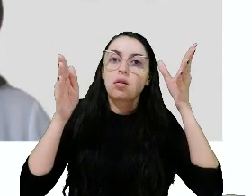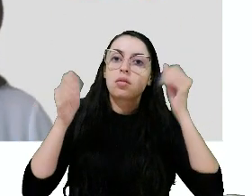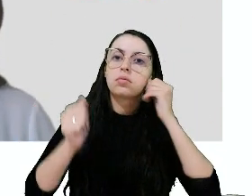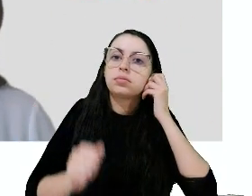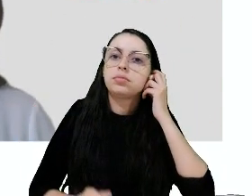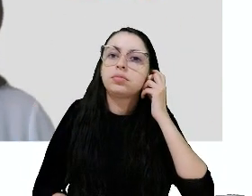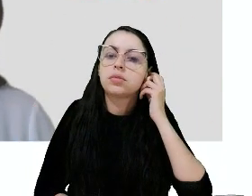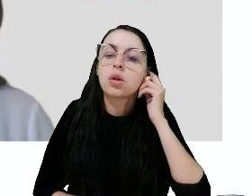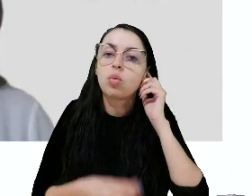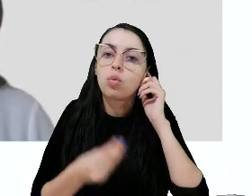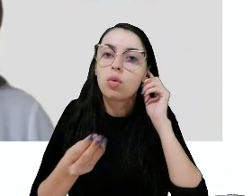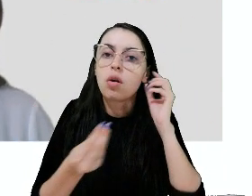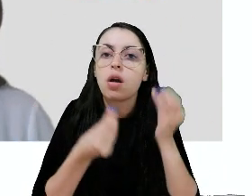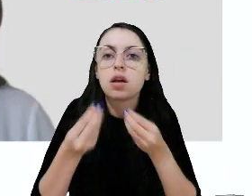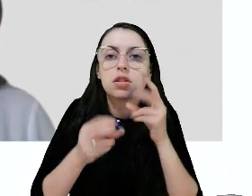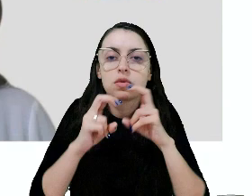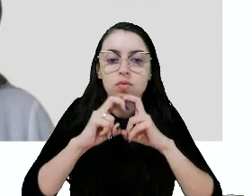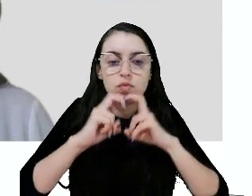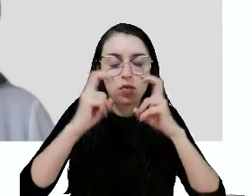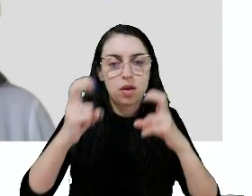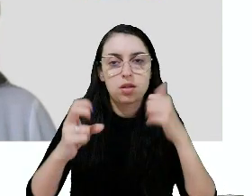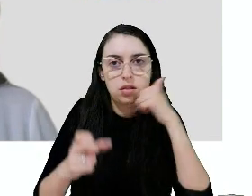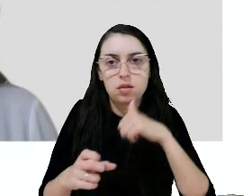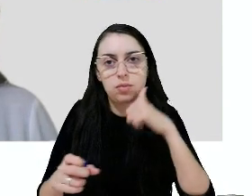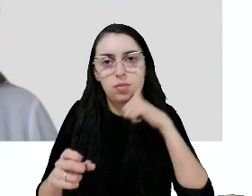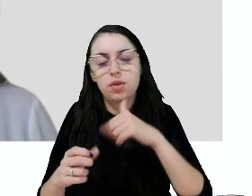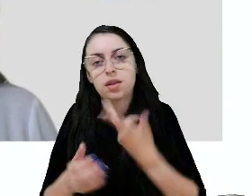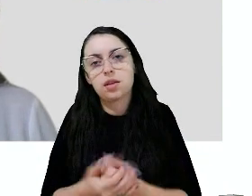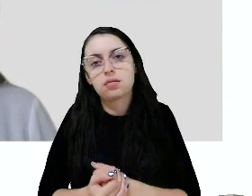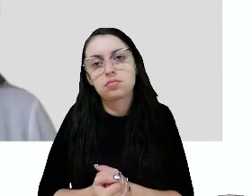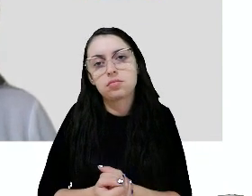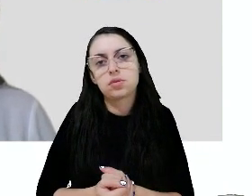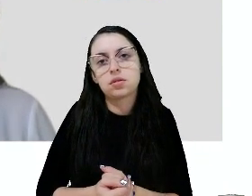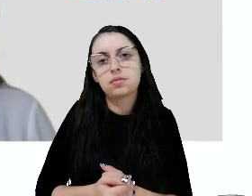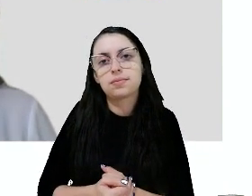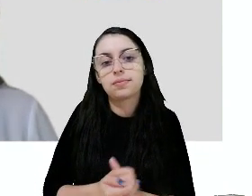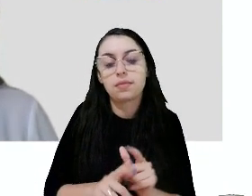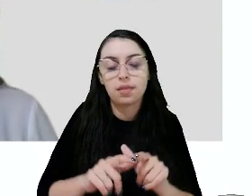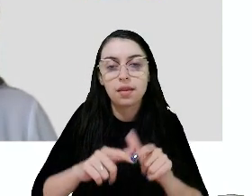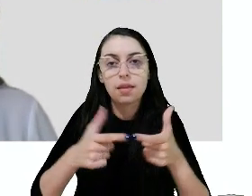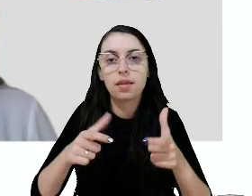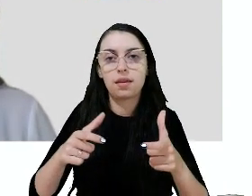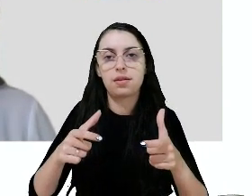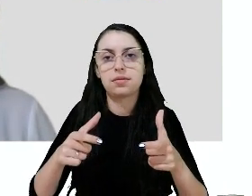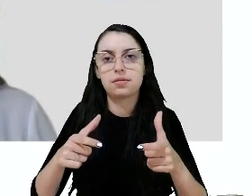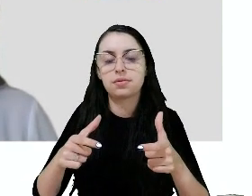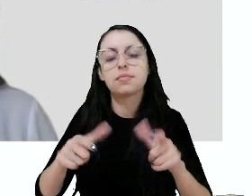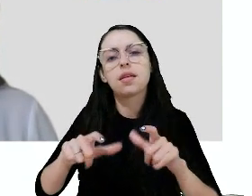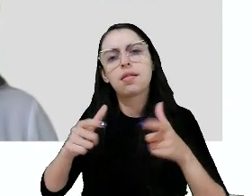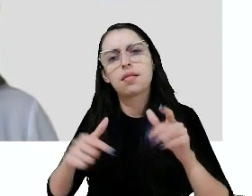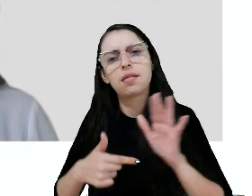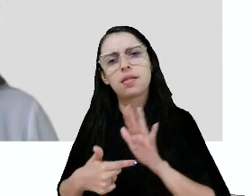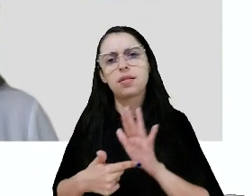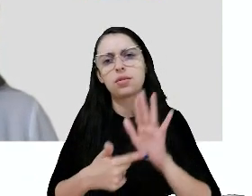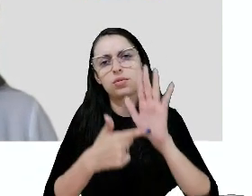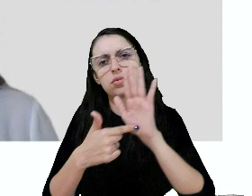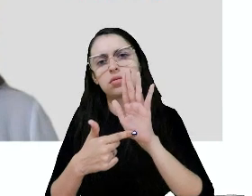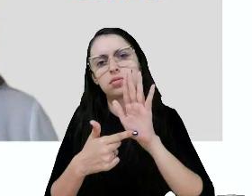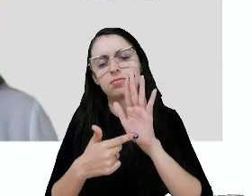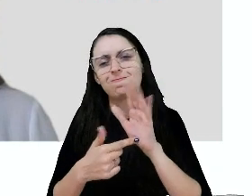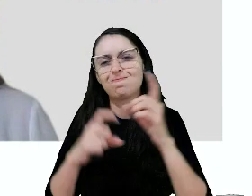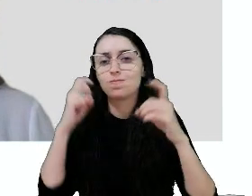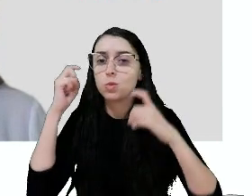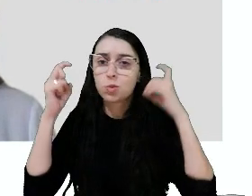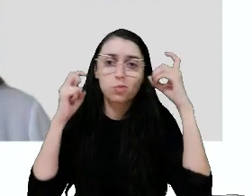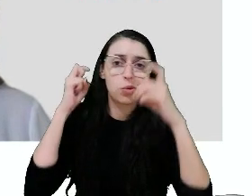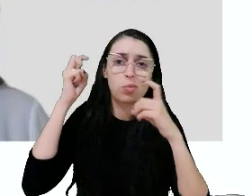conscientizar, não é? Com as vozes das mulheres que estão cada vez mais trazendo